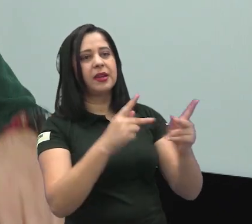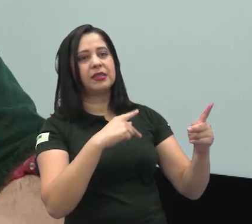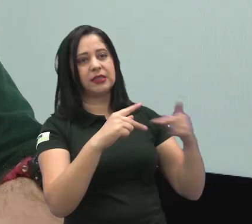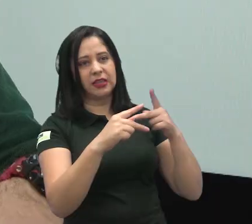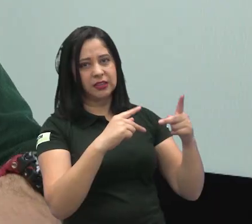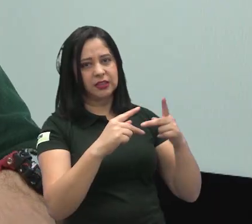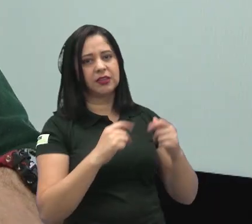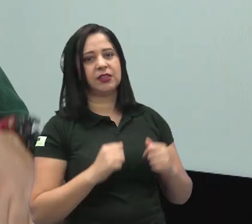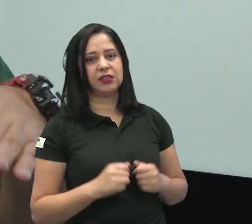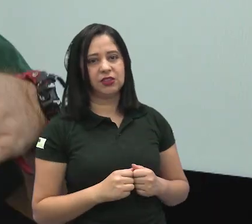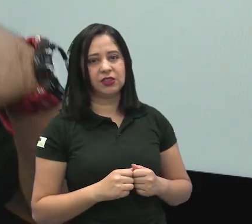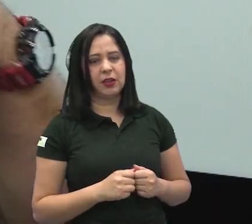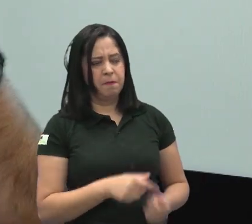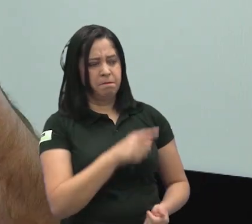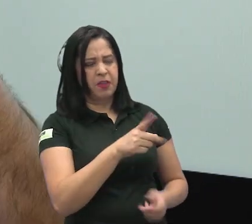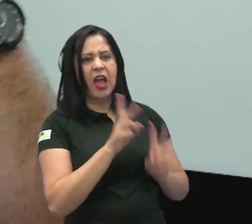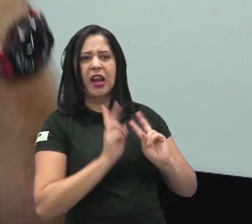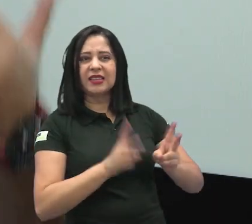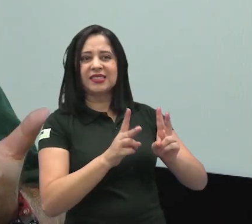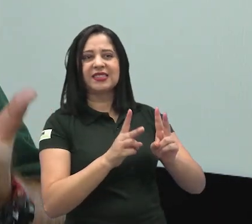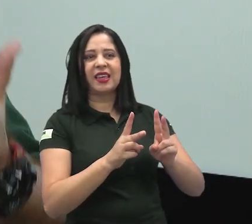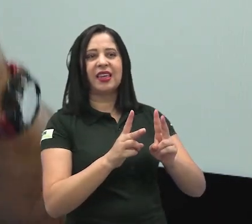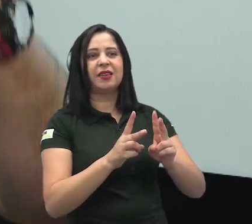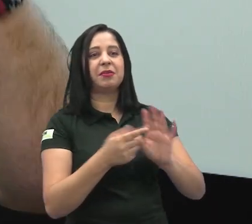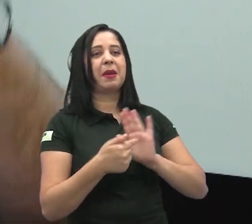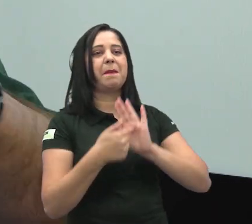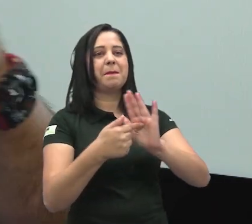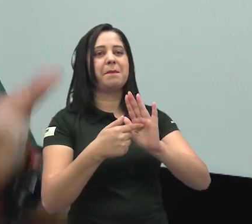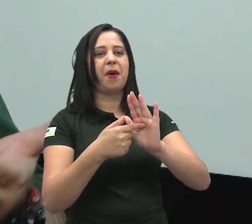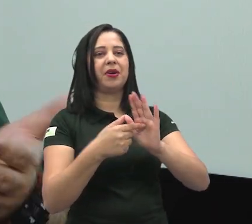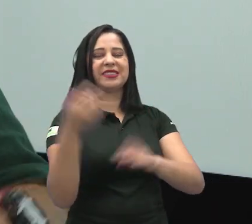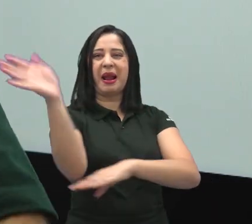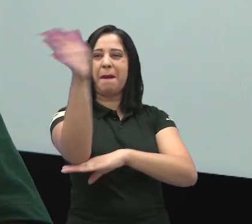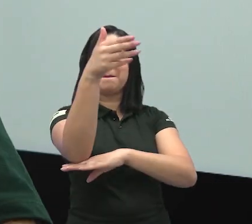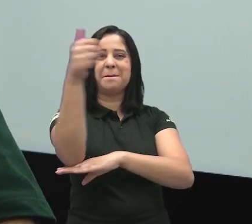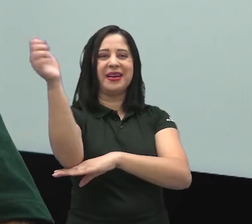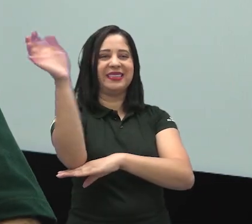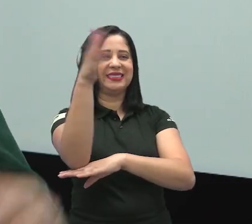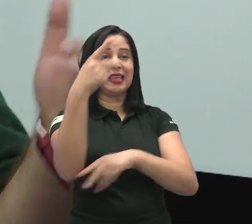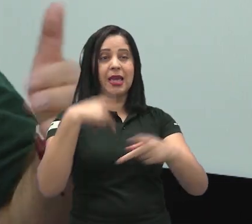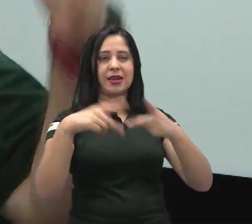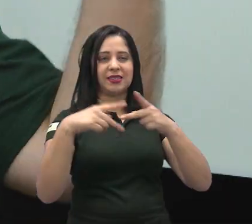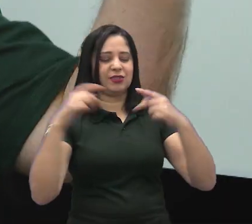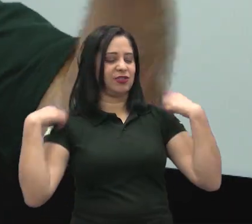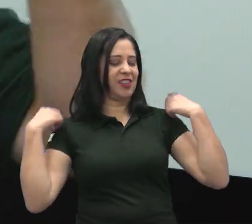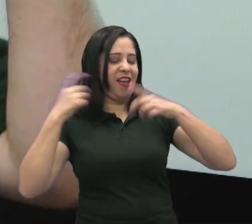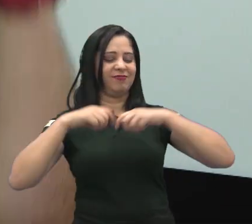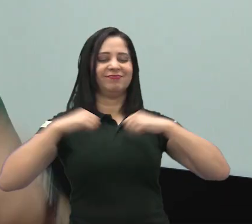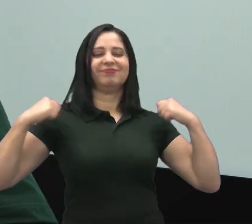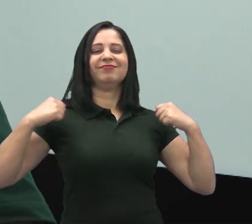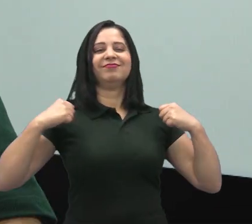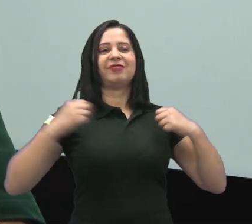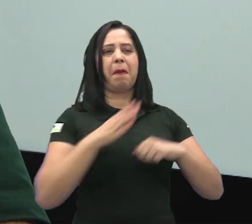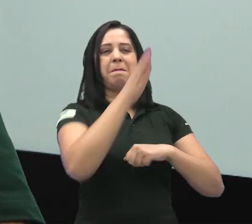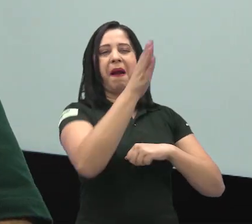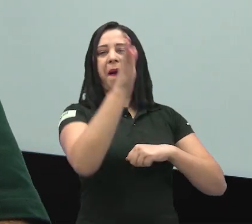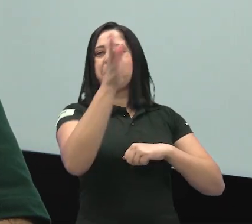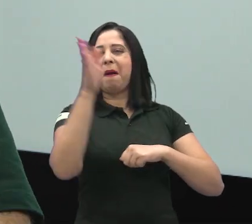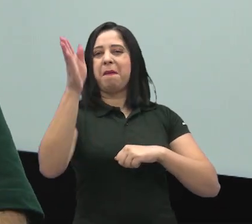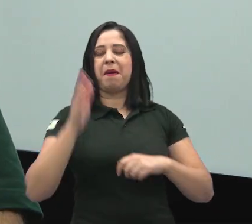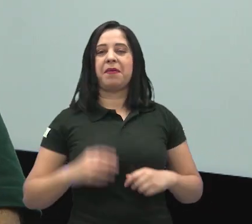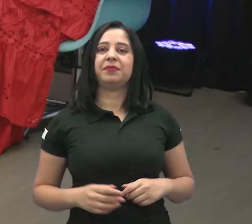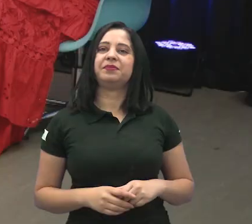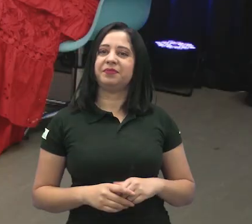Campos, sempre faz questão de mostrar a bandeira de São José, falar que representa São José dos Campos nas competições mundiais por onde ela vai.